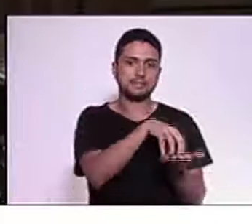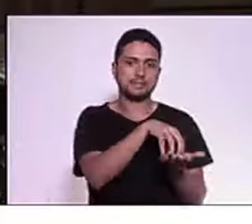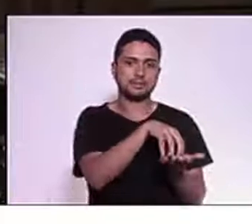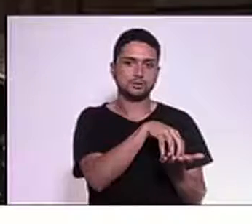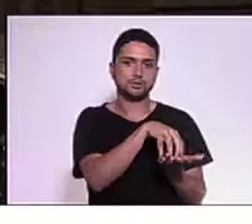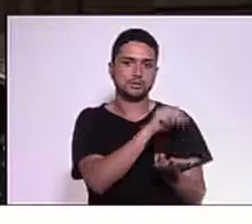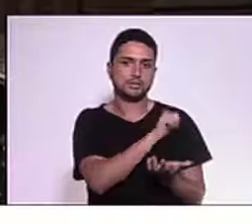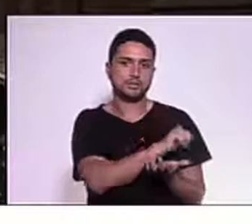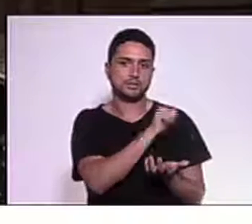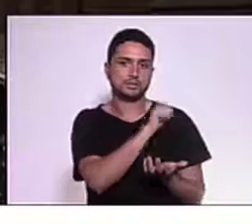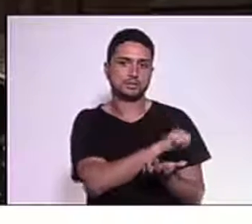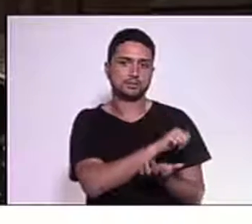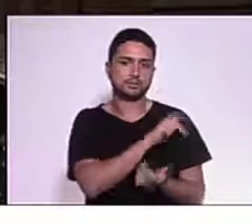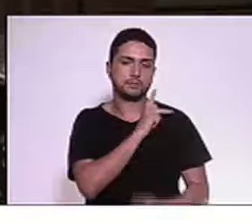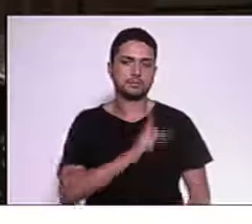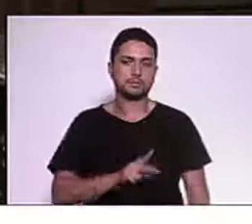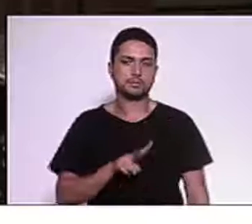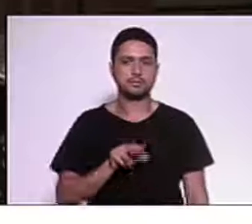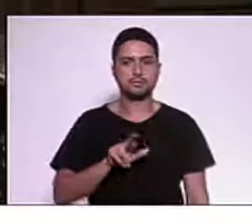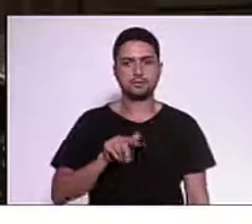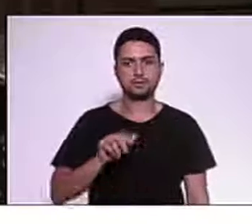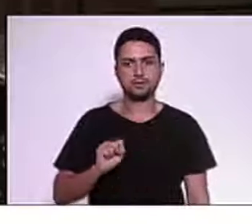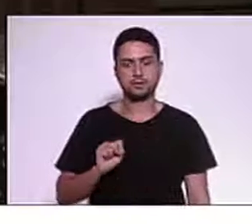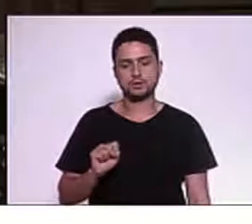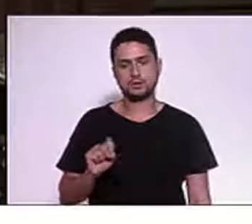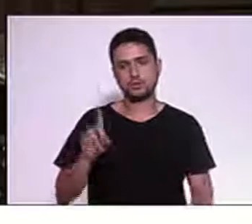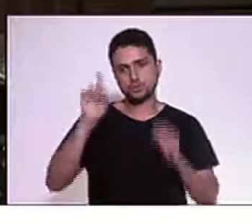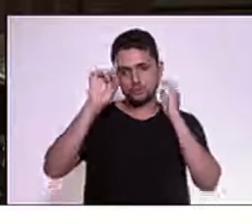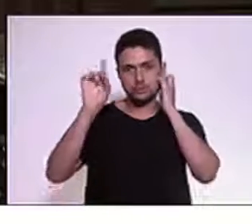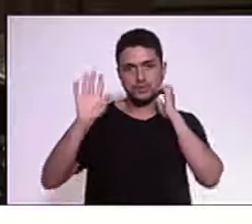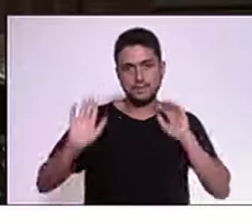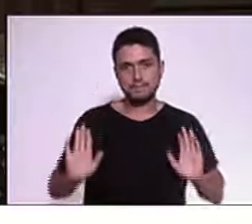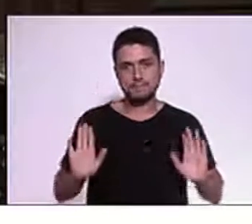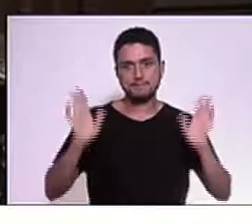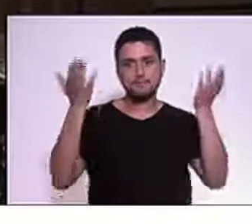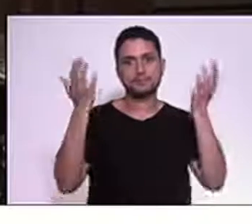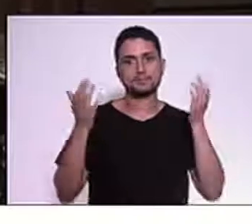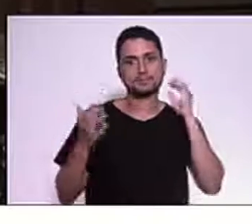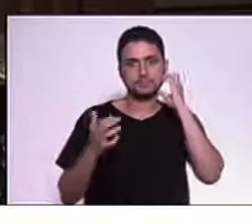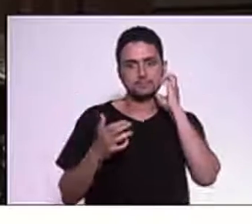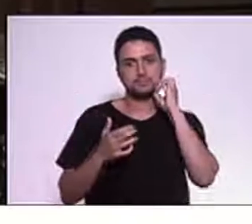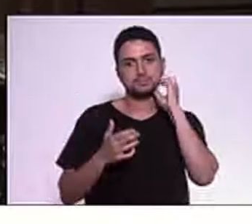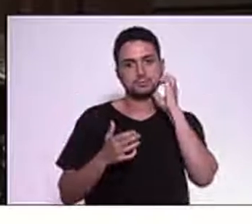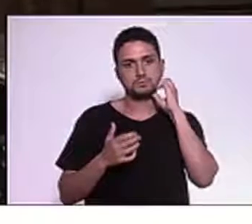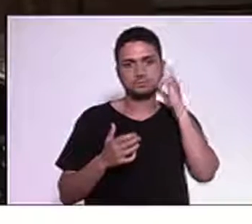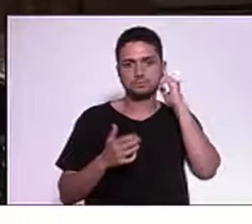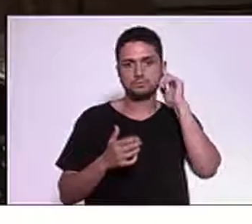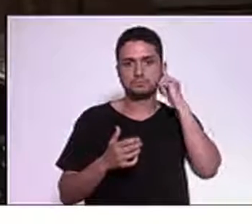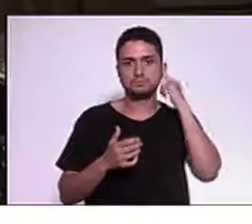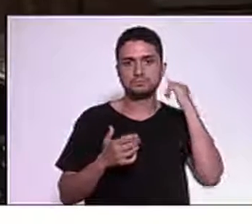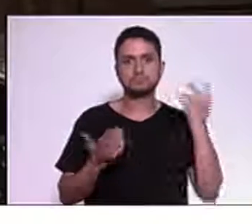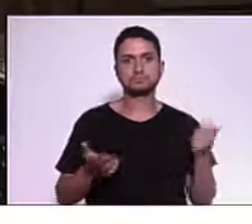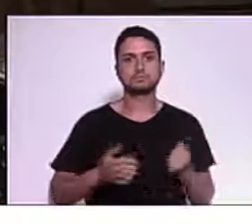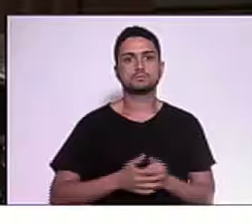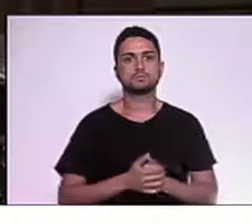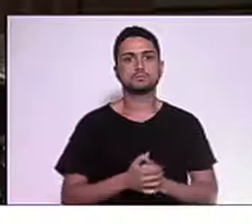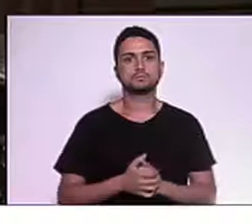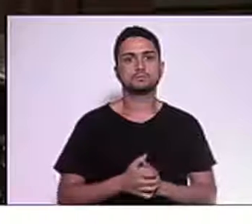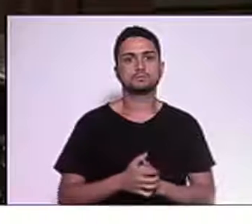seguinte, no momento de festejar a vitória do Flamengo. E o mais bacana